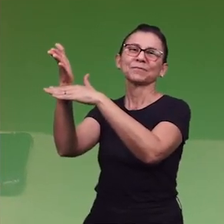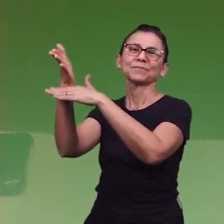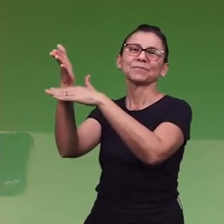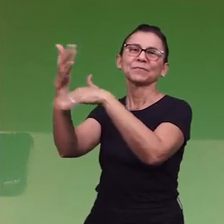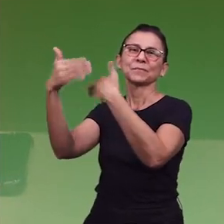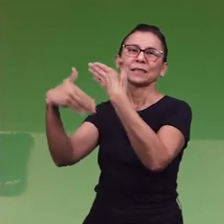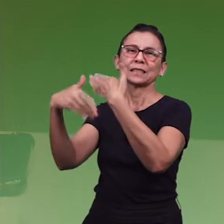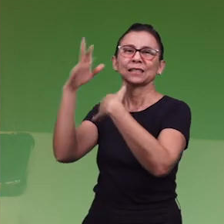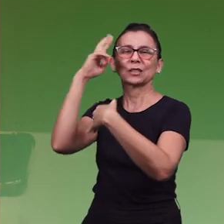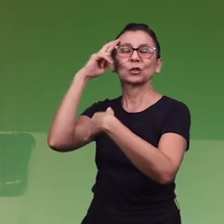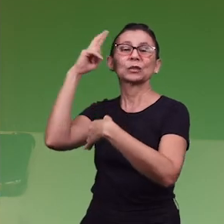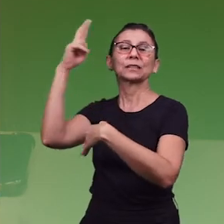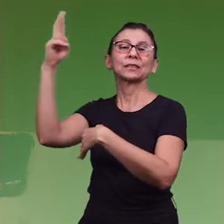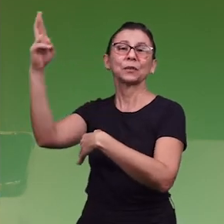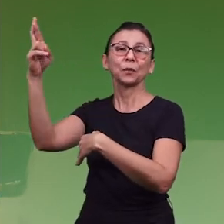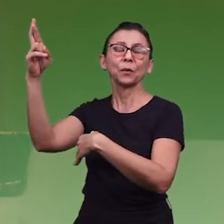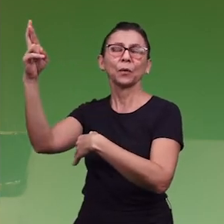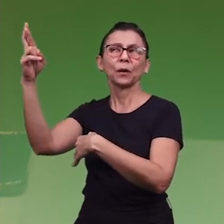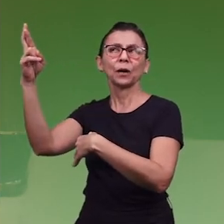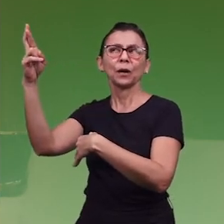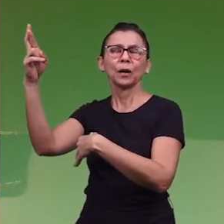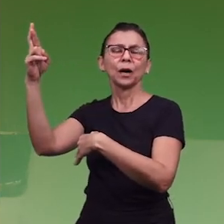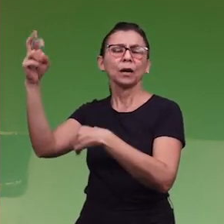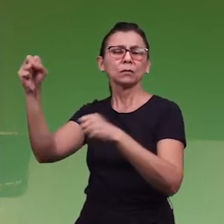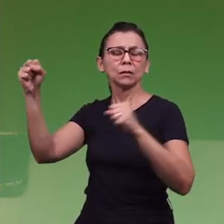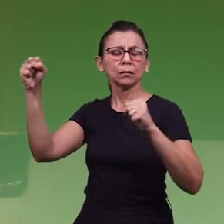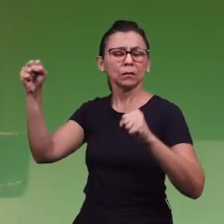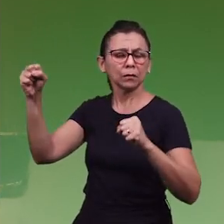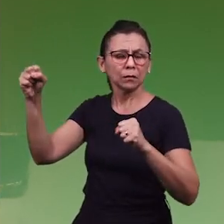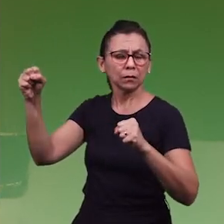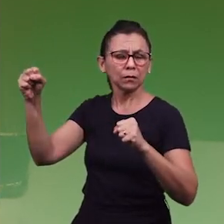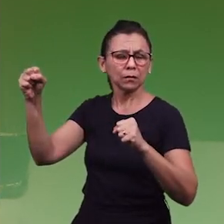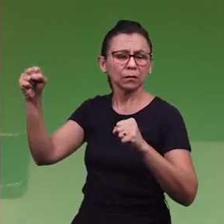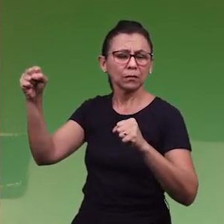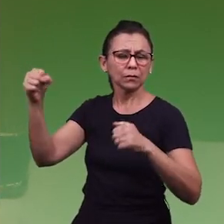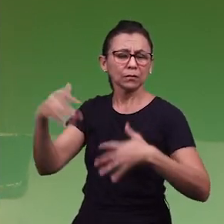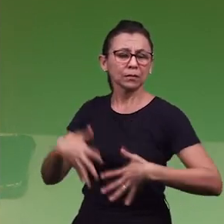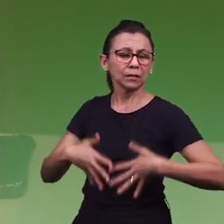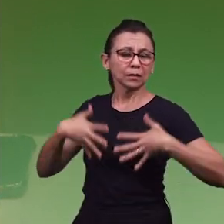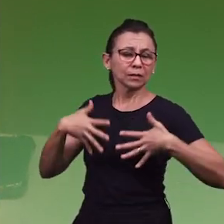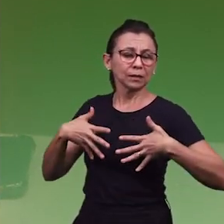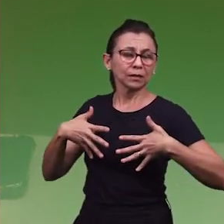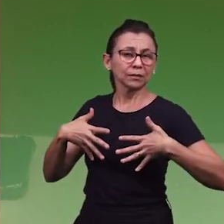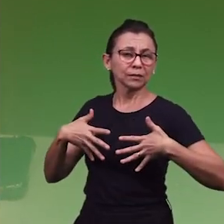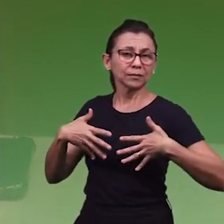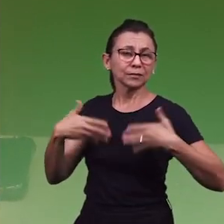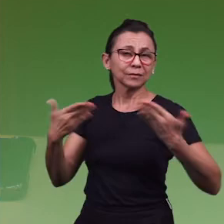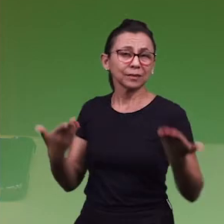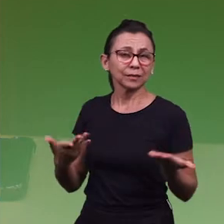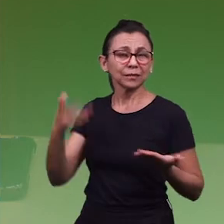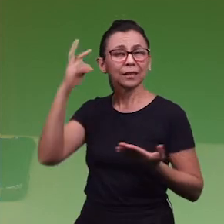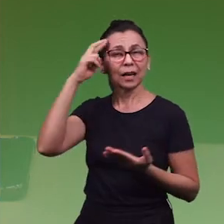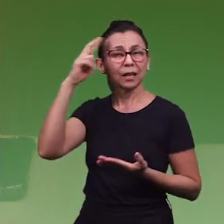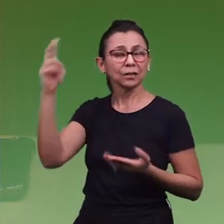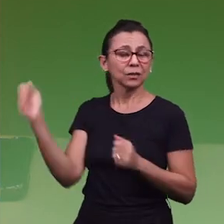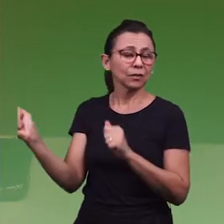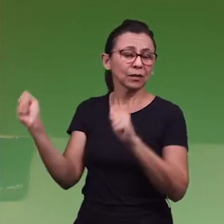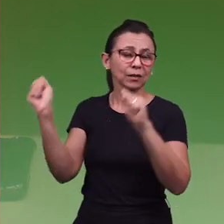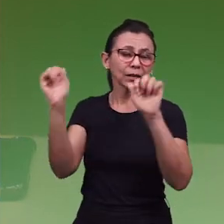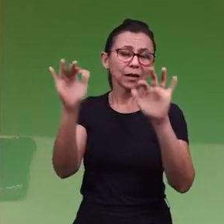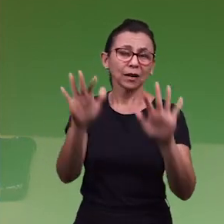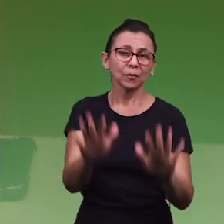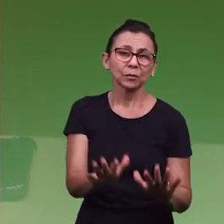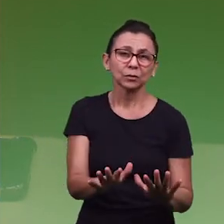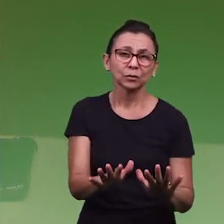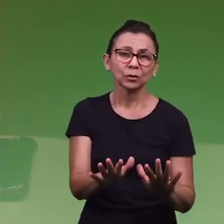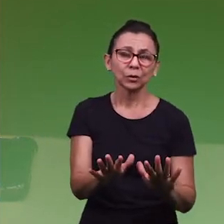favor da igreja, né? E às vezes o servo que nem estava ali tão preocupado com o louvor, ele é beneficiado por aquilo que é o louvor